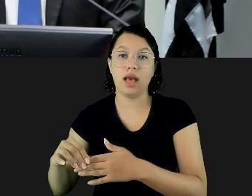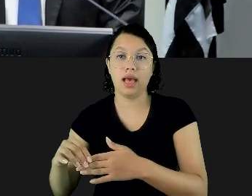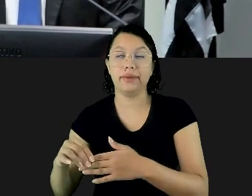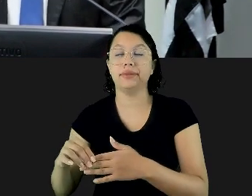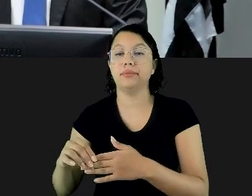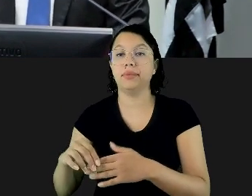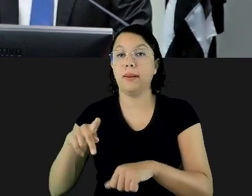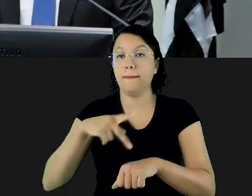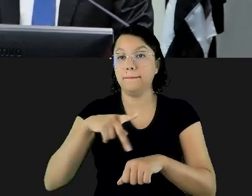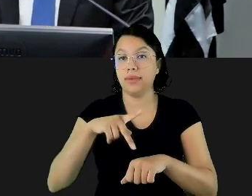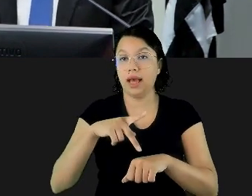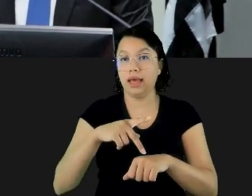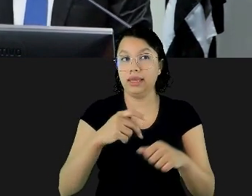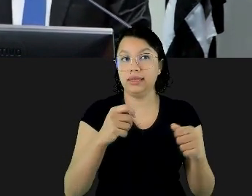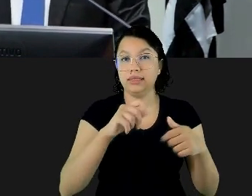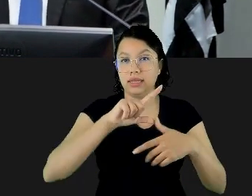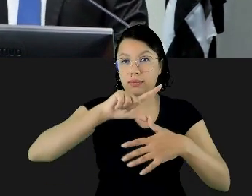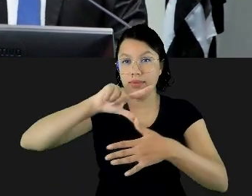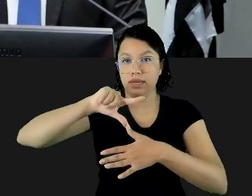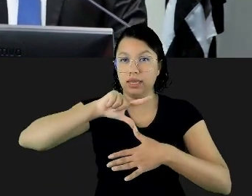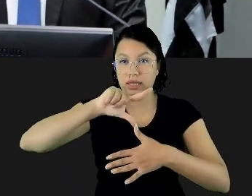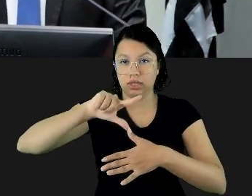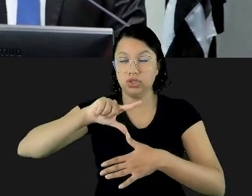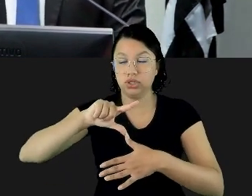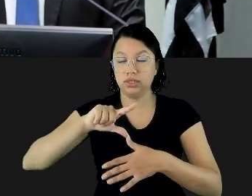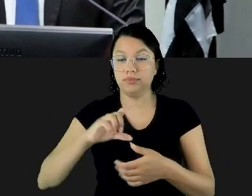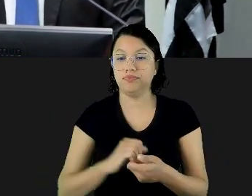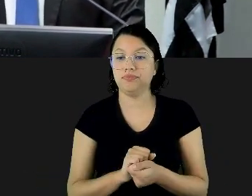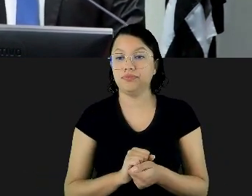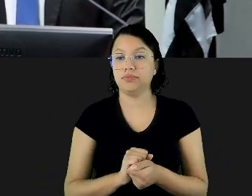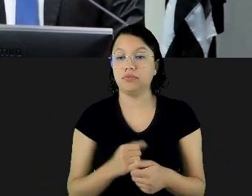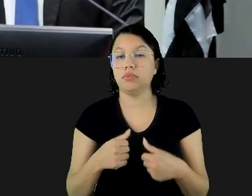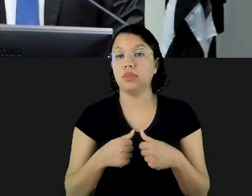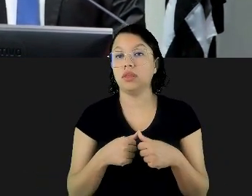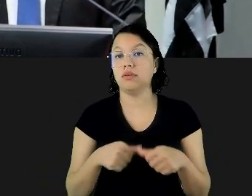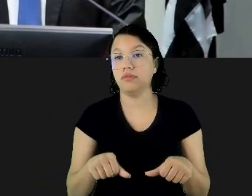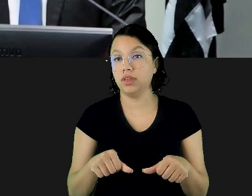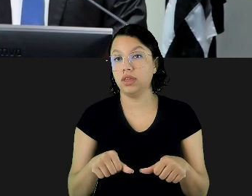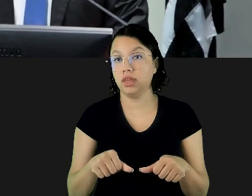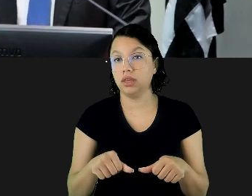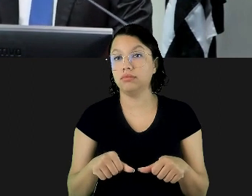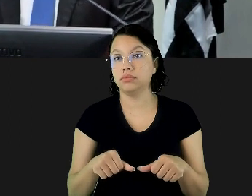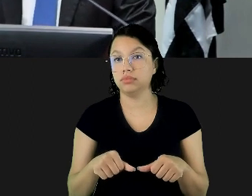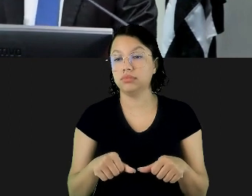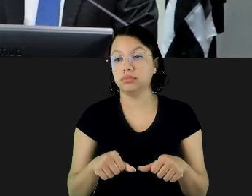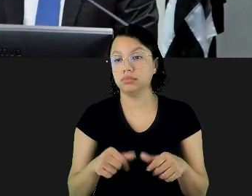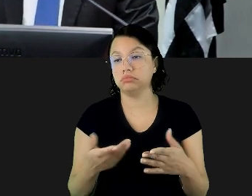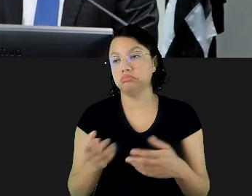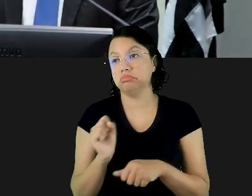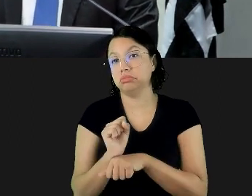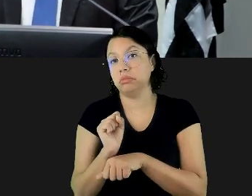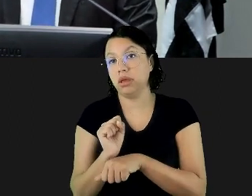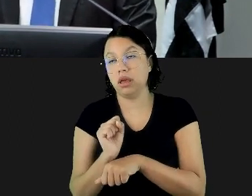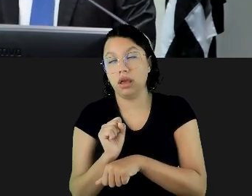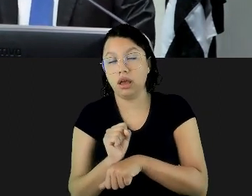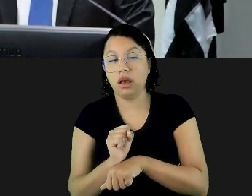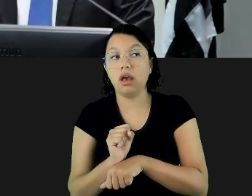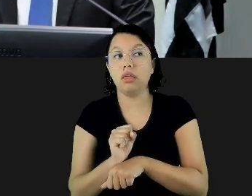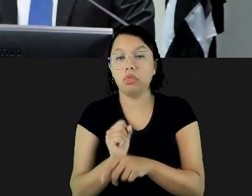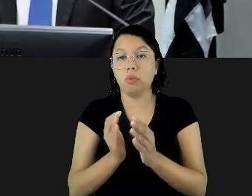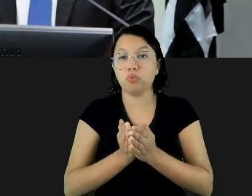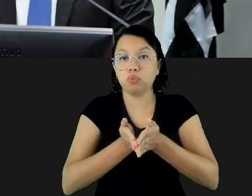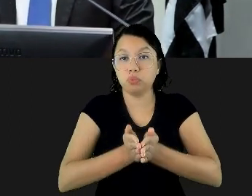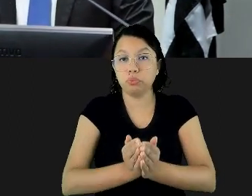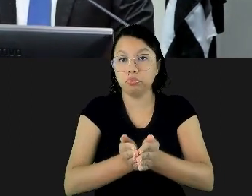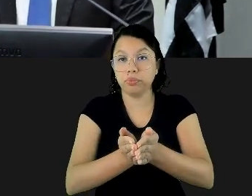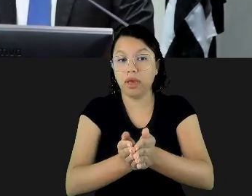sujeito à disponibilidade de navios, que é muito baixa para esse destino, ou seja, isso é um gargalo. Se